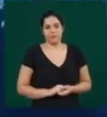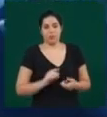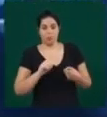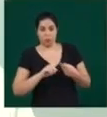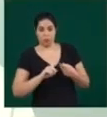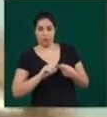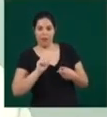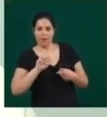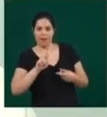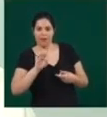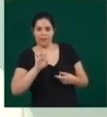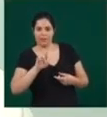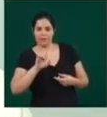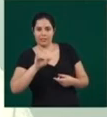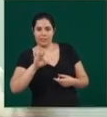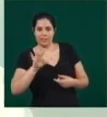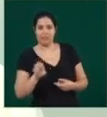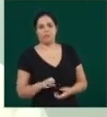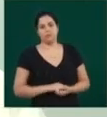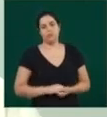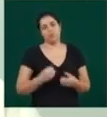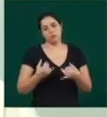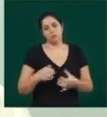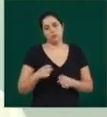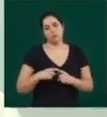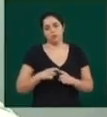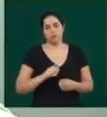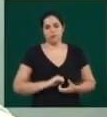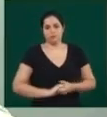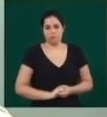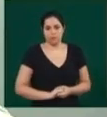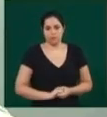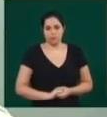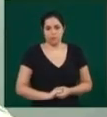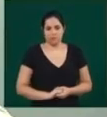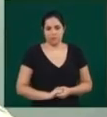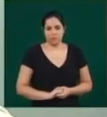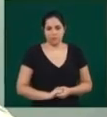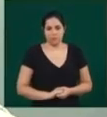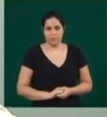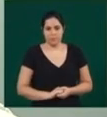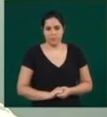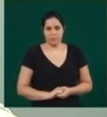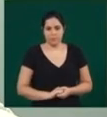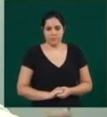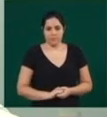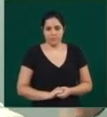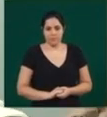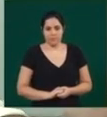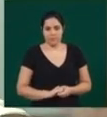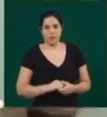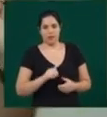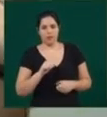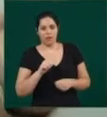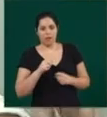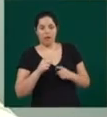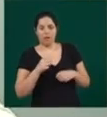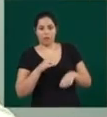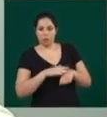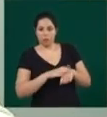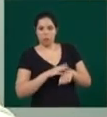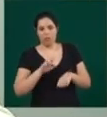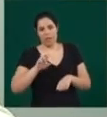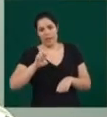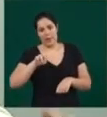reumatoide, como explica o médico especialista Roberto Hanza. A artrite reumatoide é uma doença reumática, é uma das 180